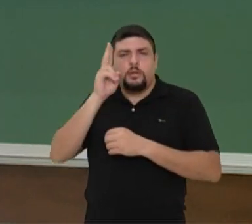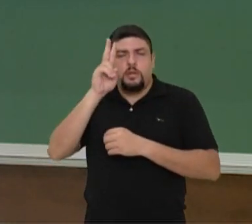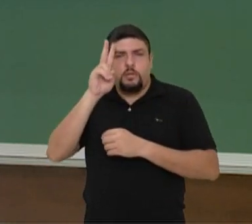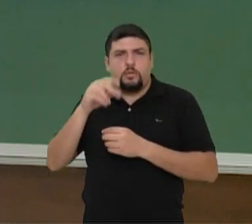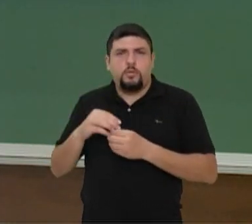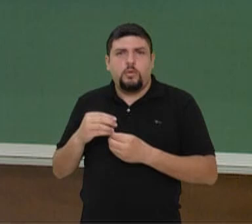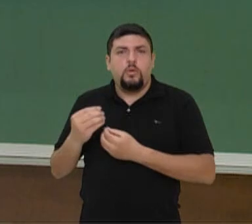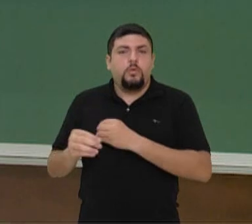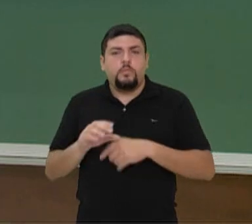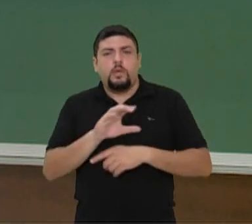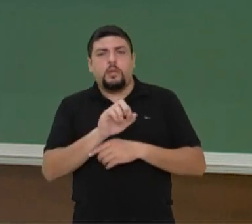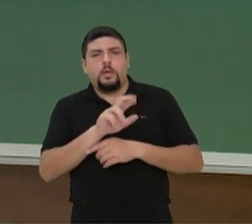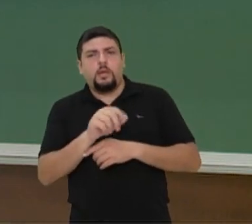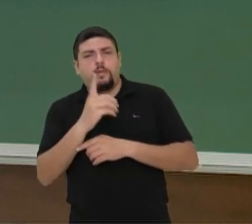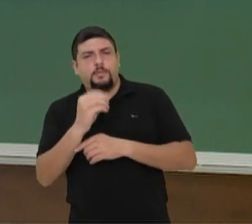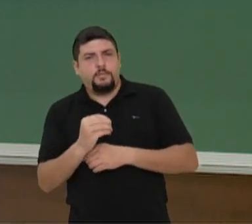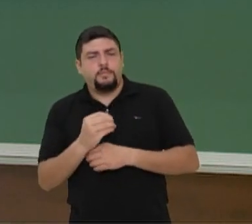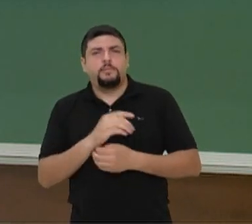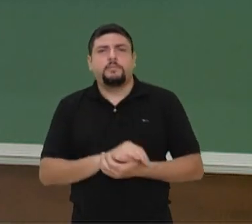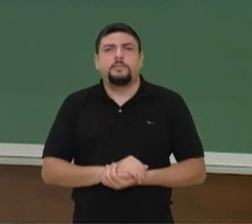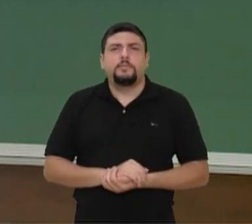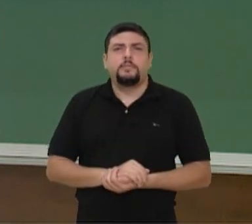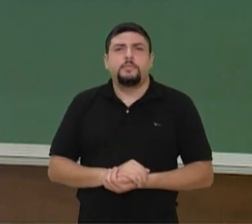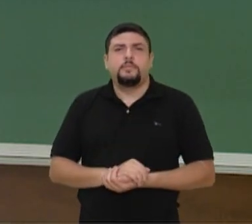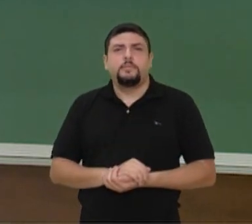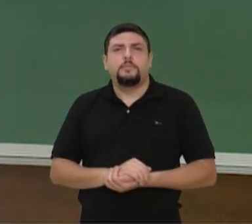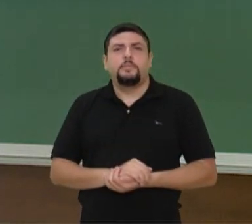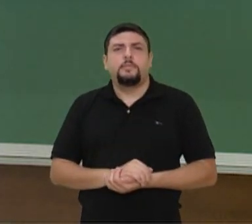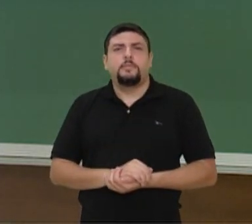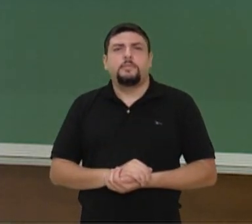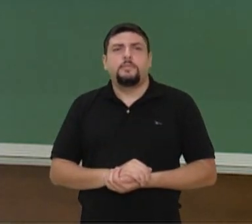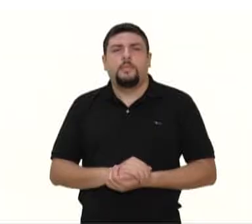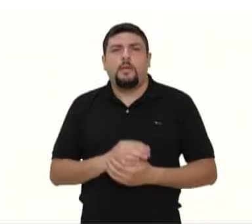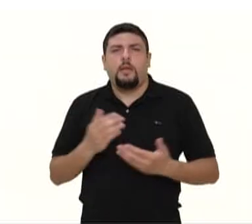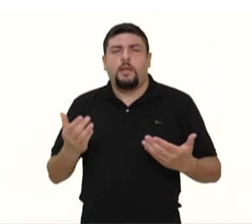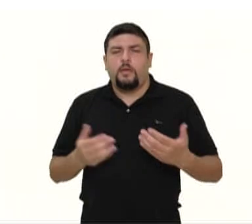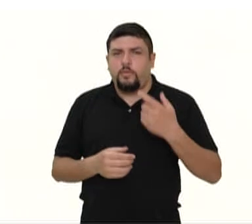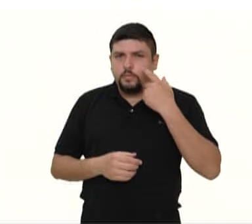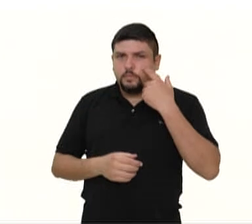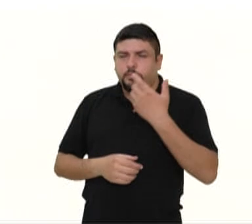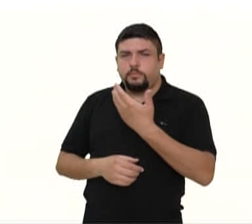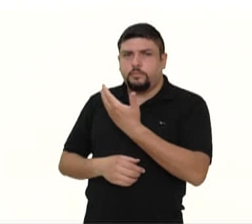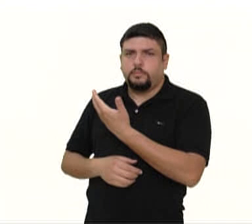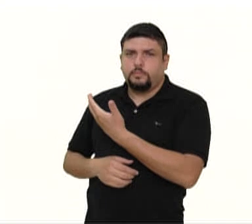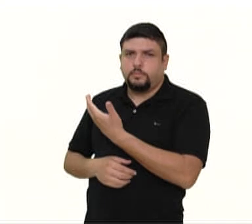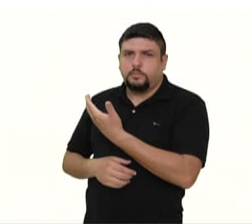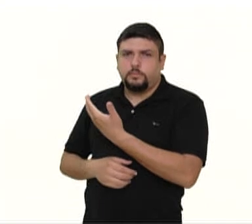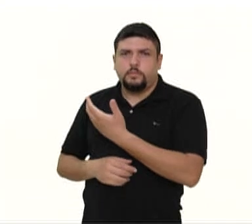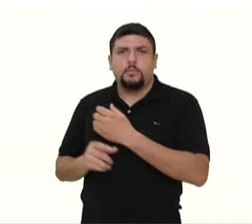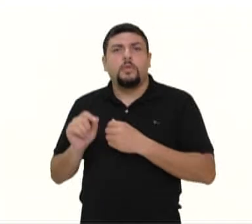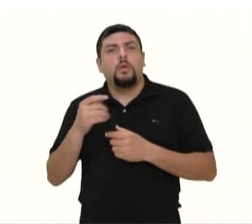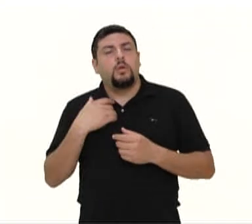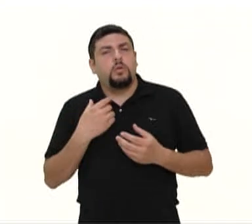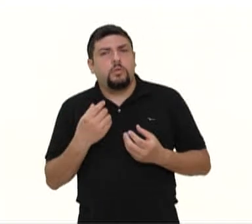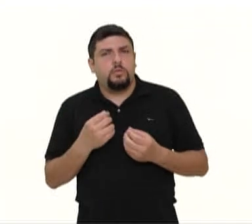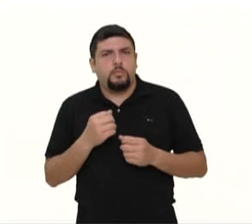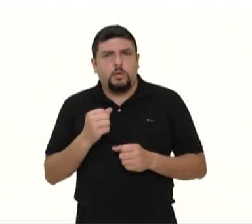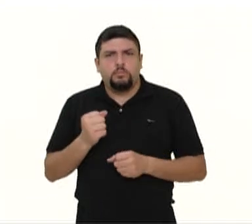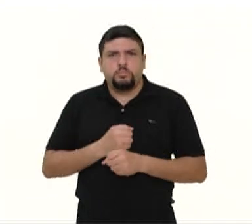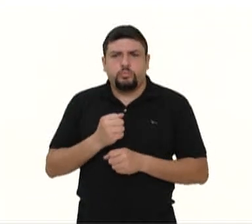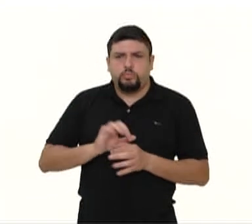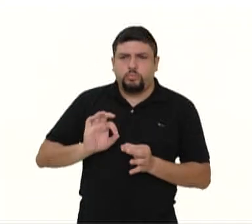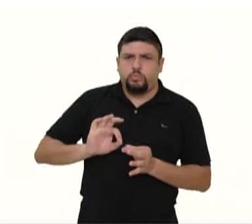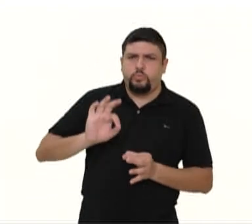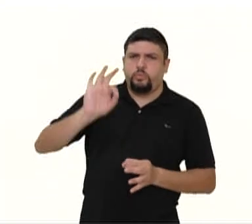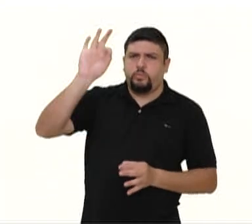Cerrado, o berço das águas. Muito bem, adiante, você tem a imagem aí de uma escultura, são 8 metros de